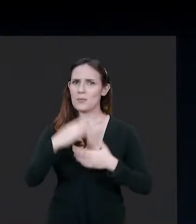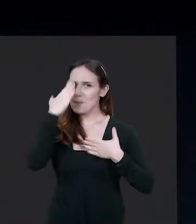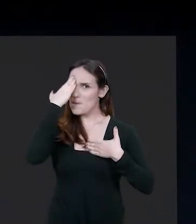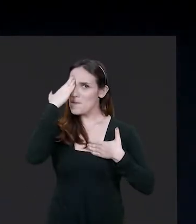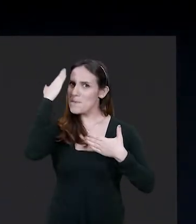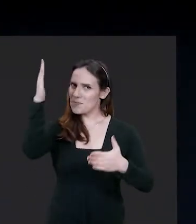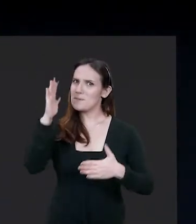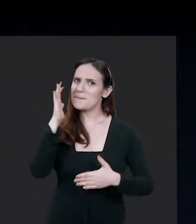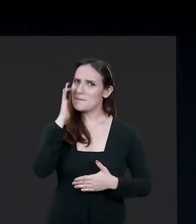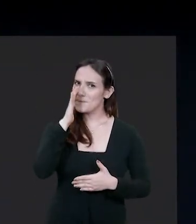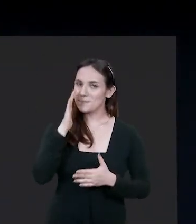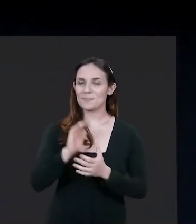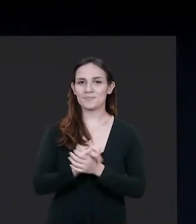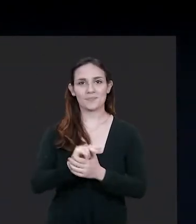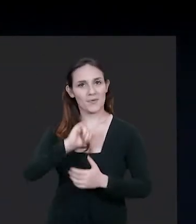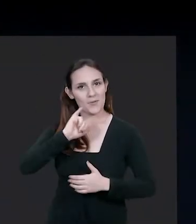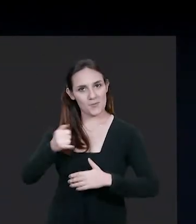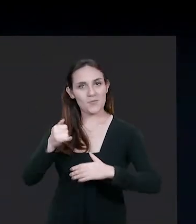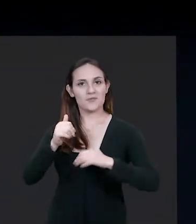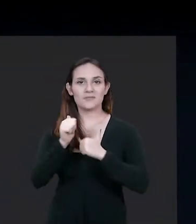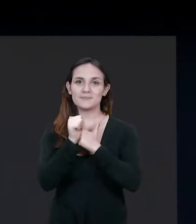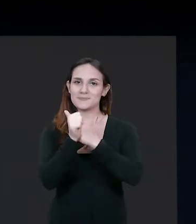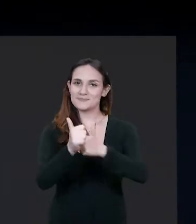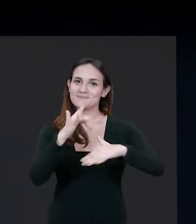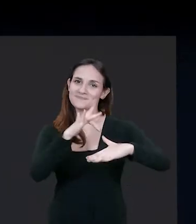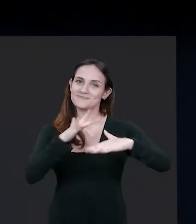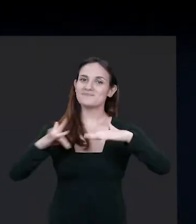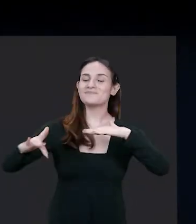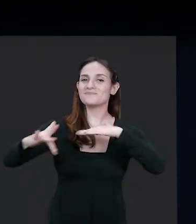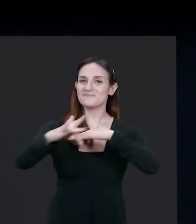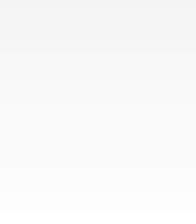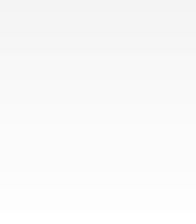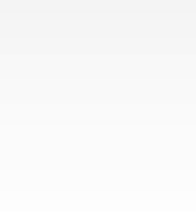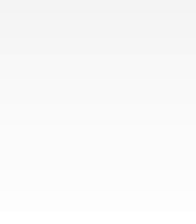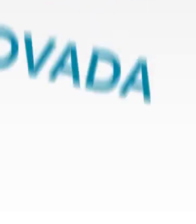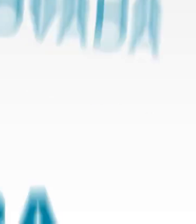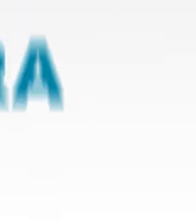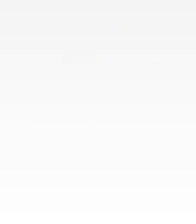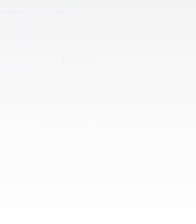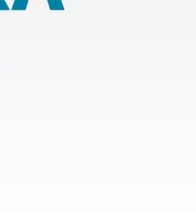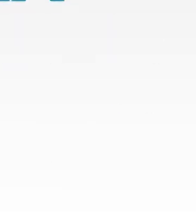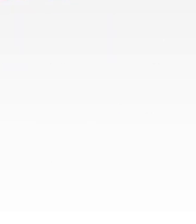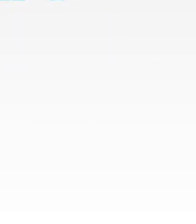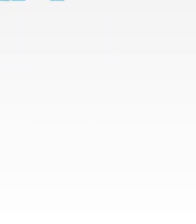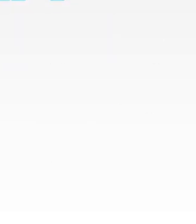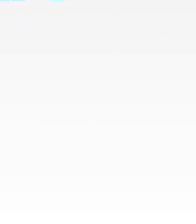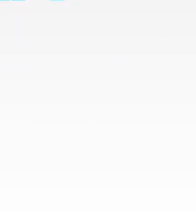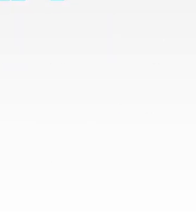Obrigado pela sua companhia. Aproveite e siga as nossas mídias sociais.